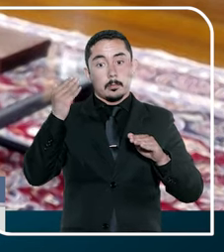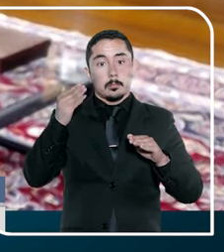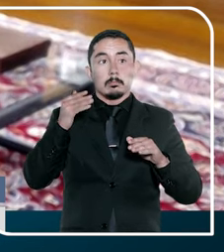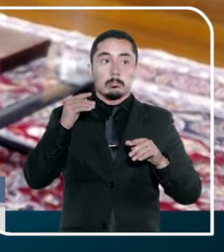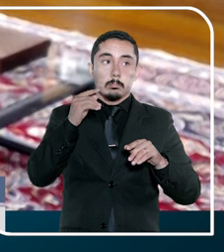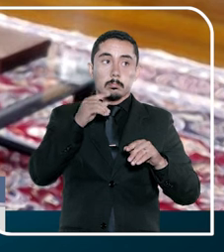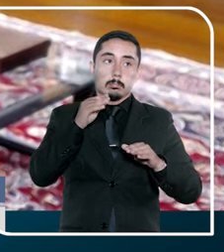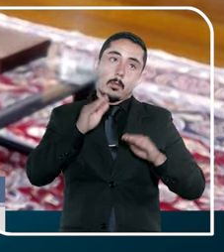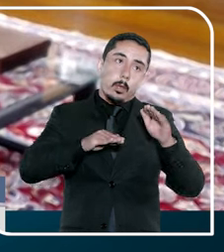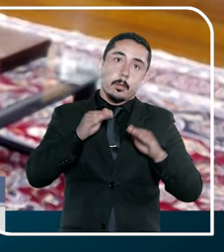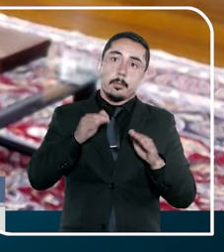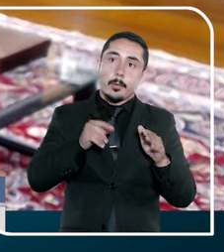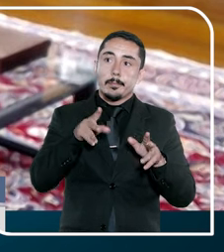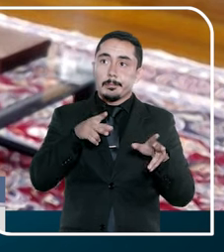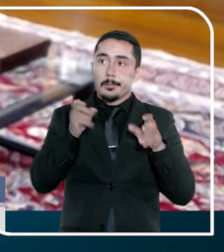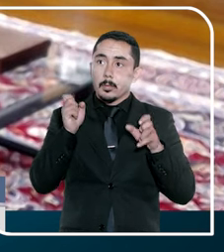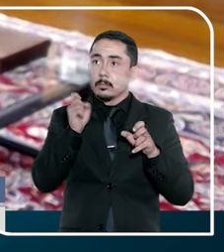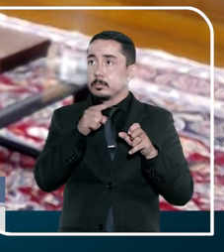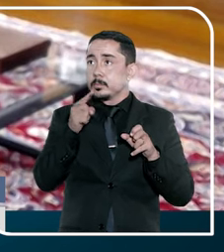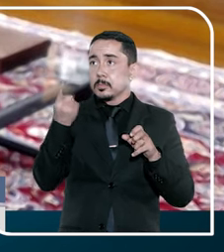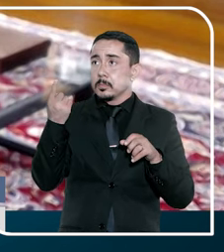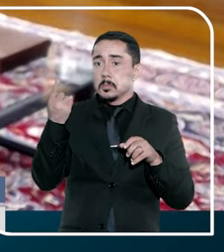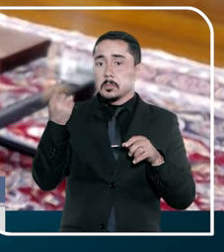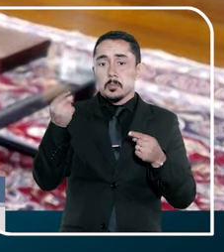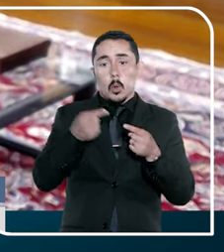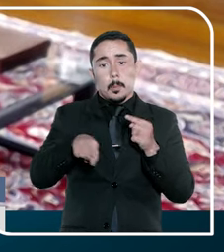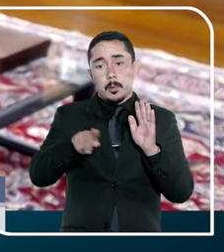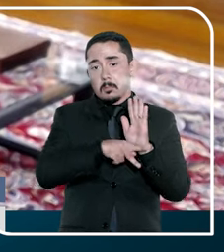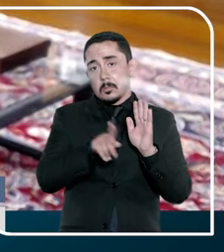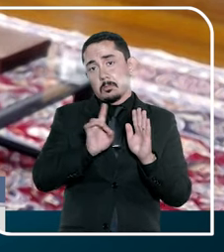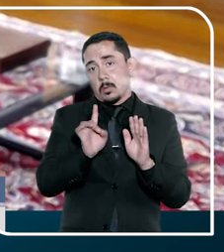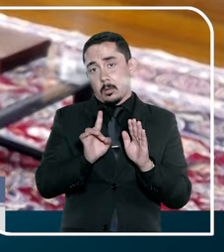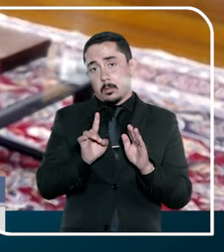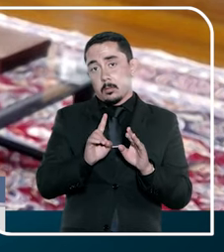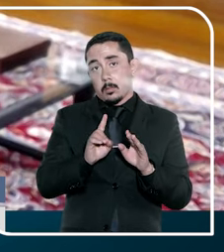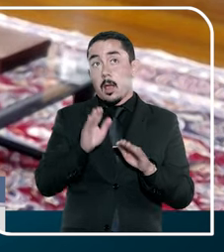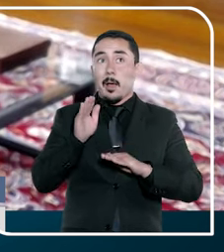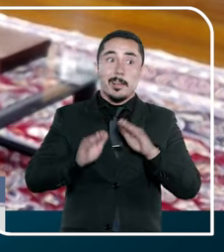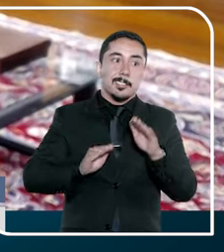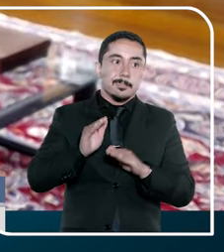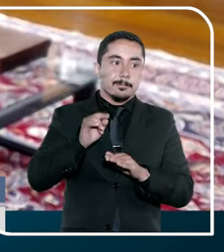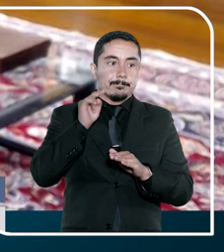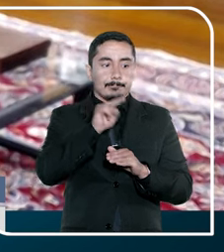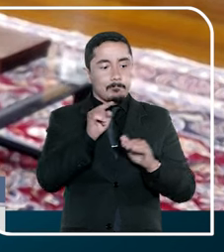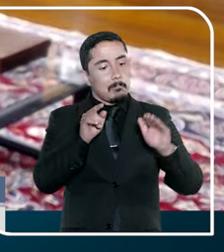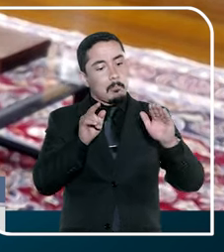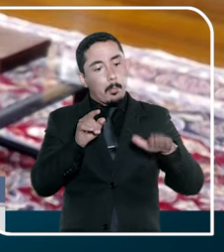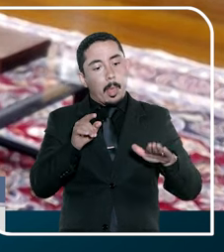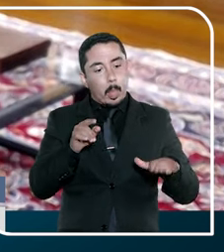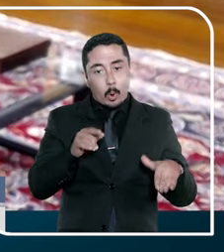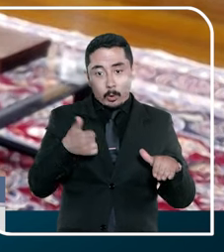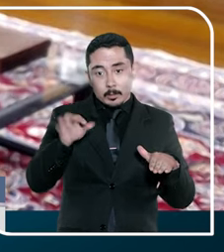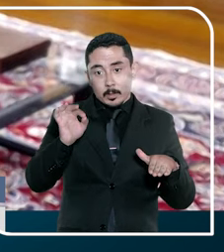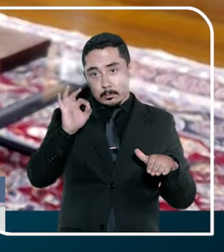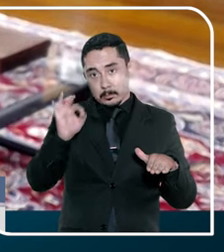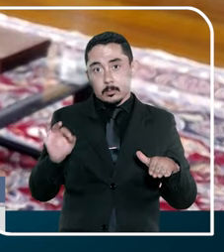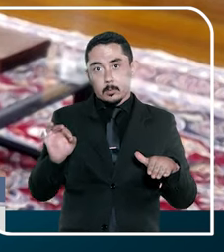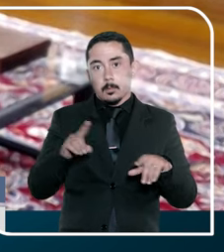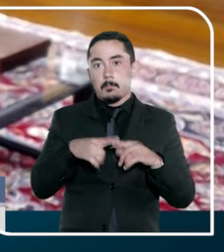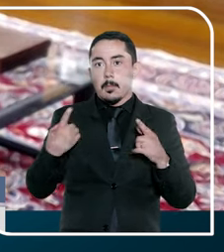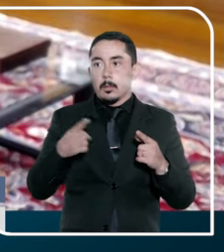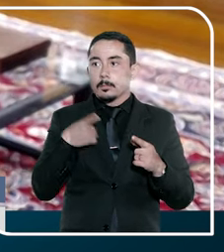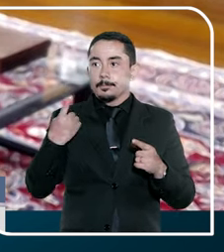física e outras vezes mesmo sendo um valor aqu quem de 10% entendemos que a conduta é